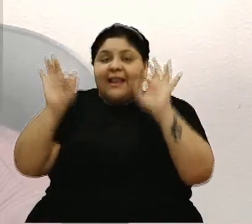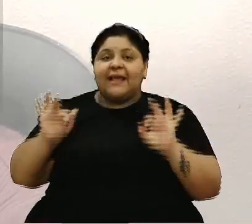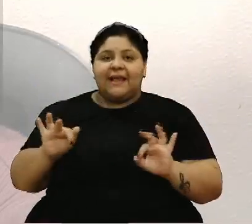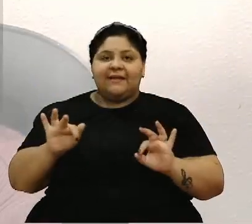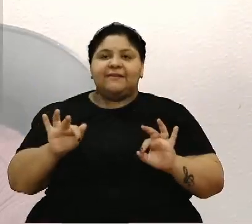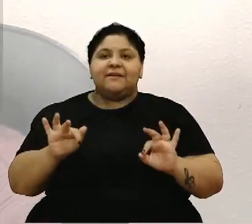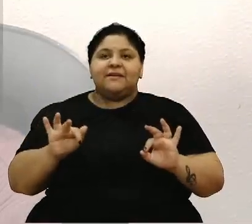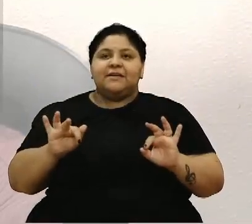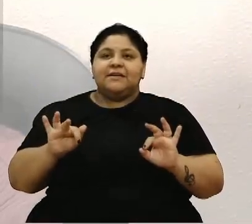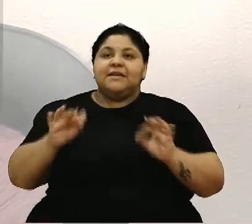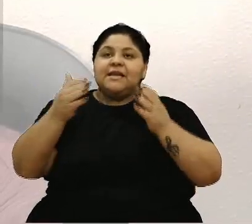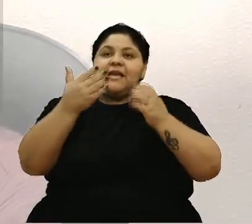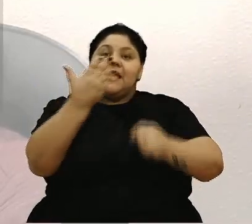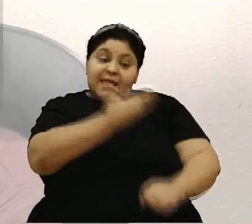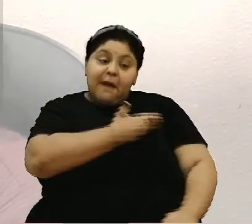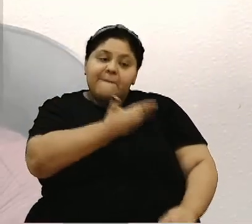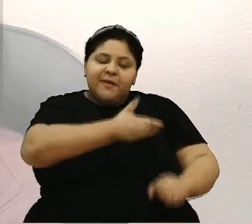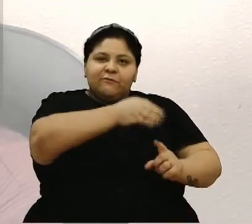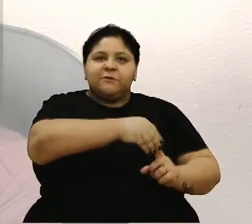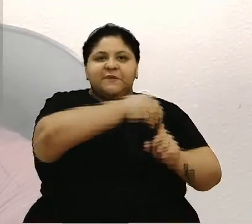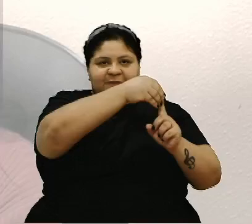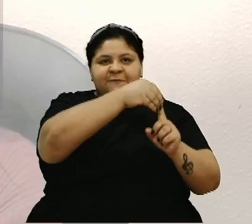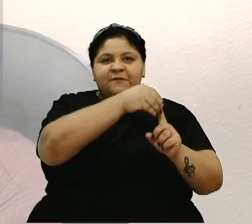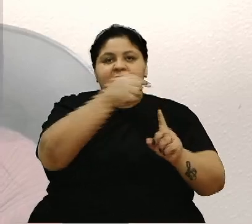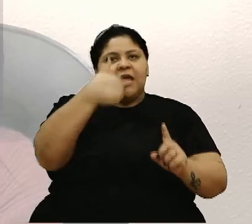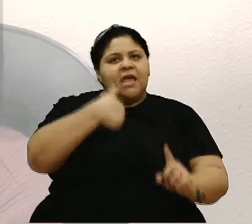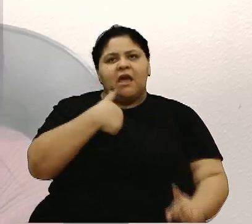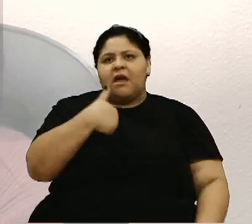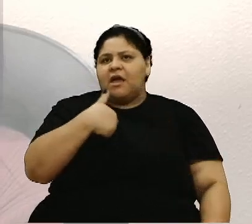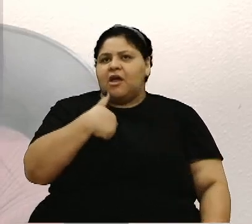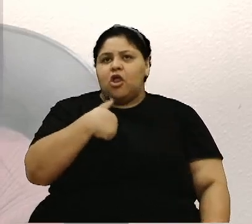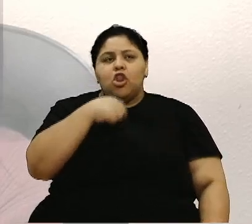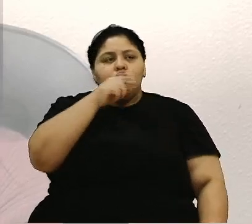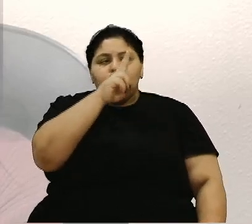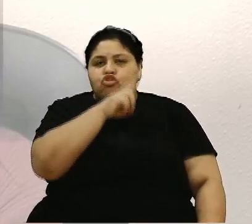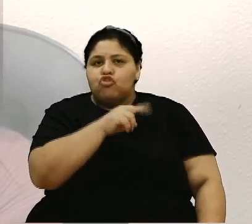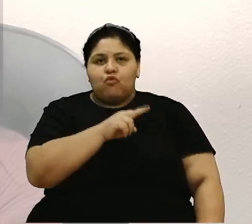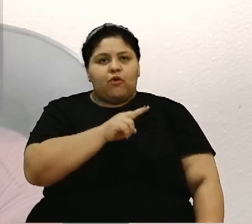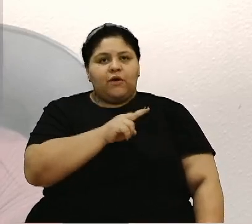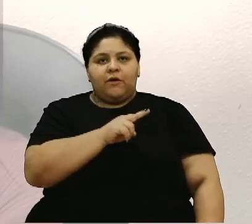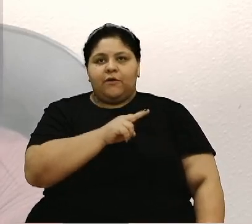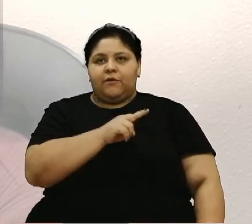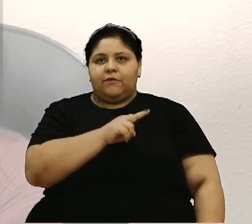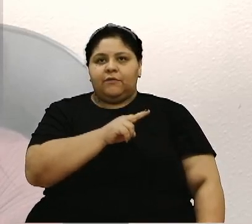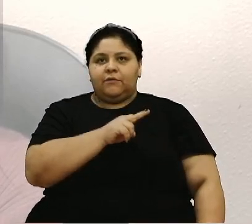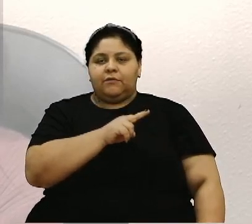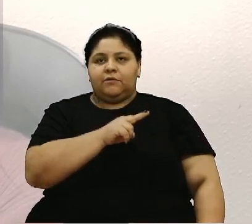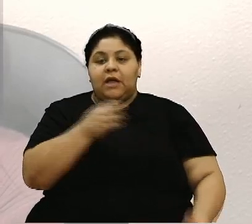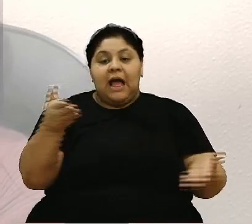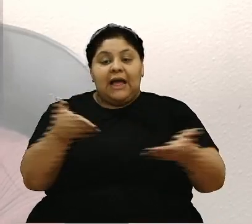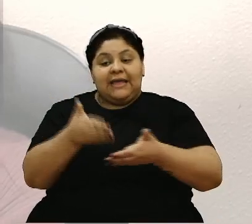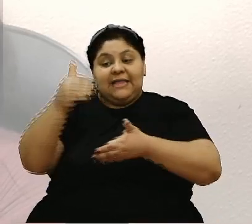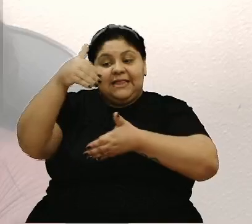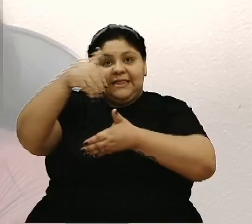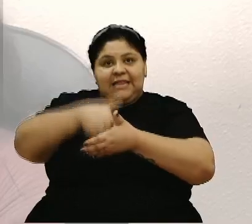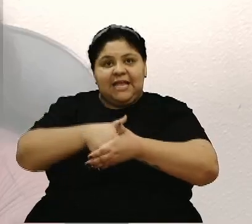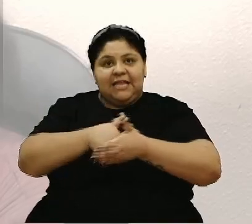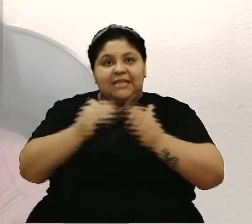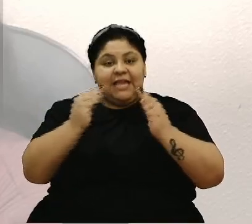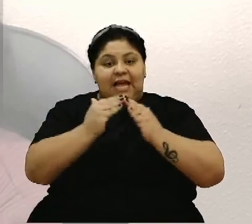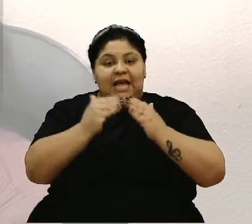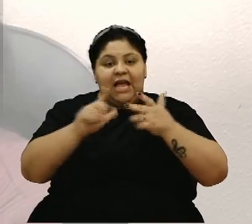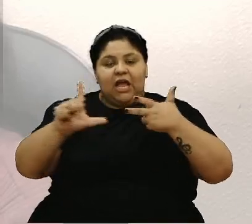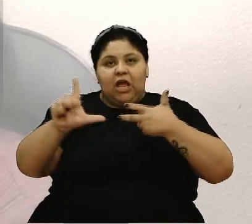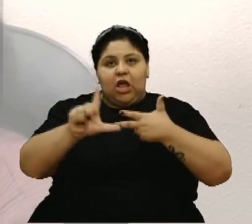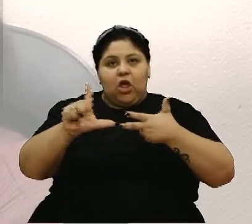e muitos amigos principalmente. E eu jamais vou deixar, sabe, de lutar e estar aqui dentro da Casa Legislativa